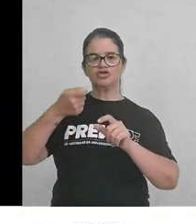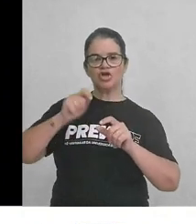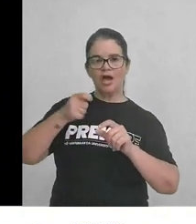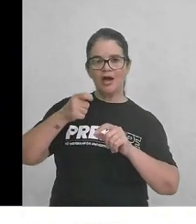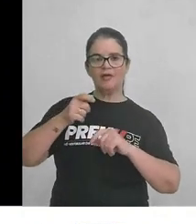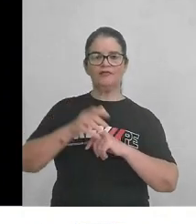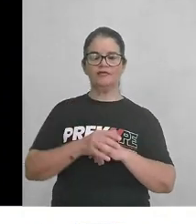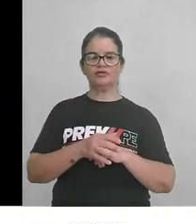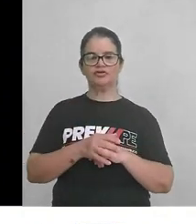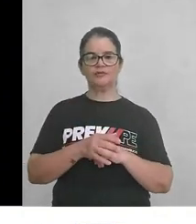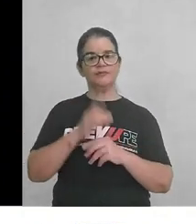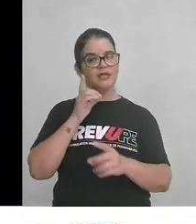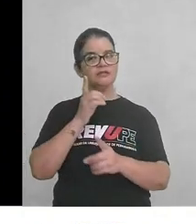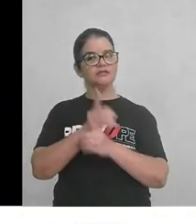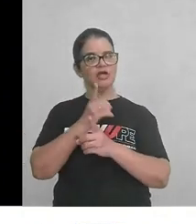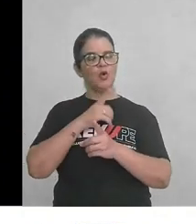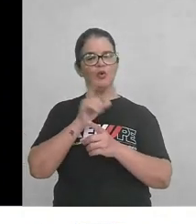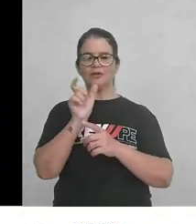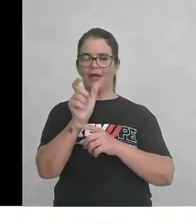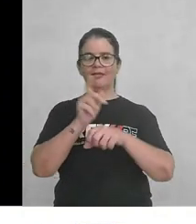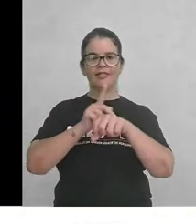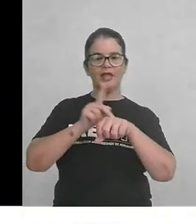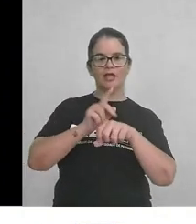E essa técnica ela é útil